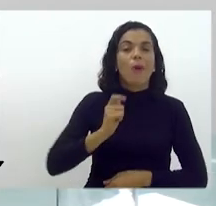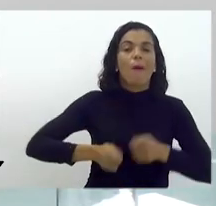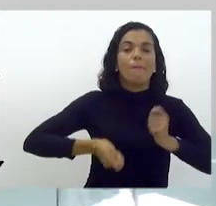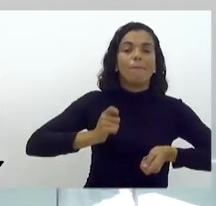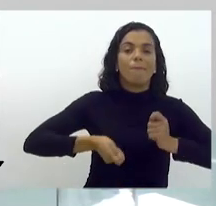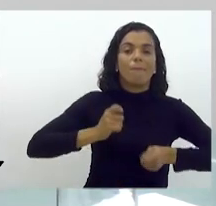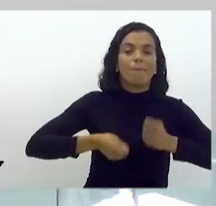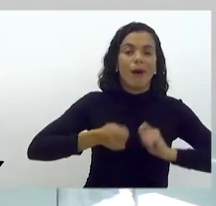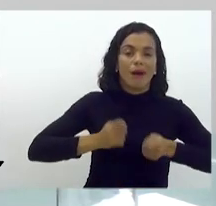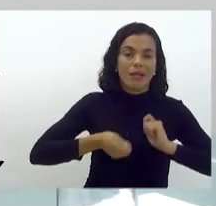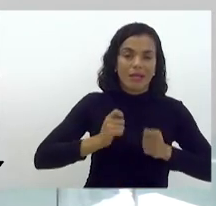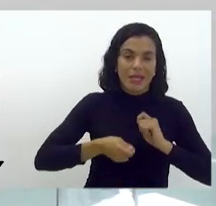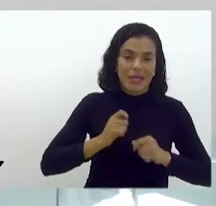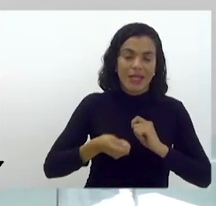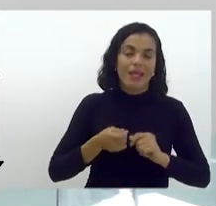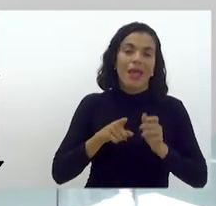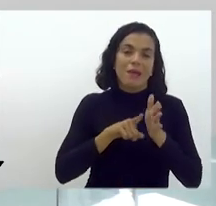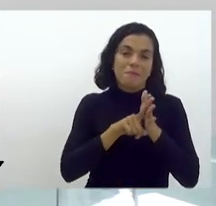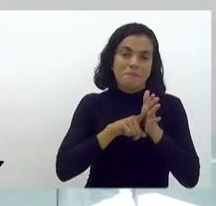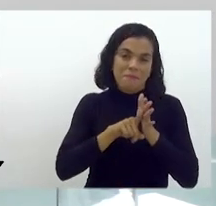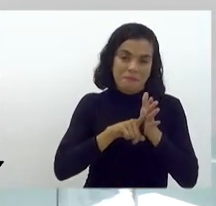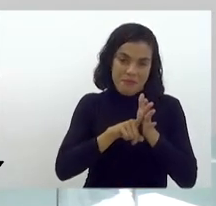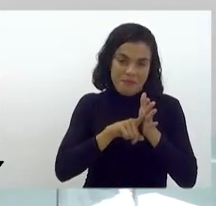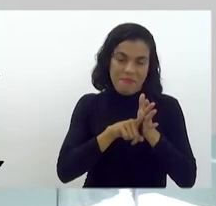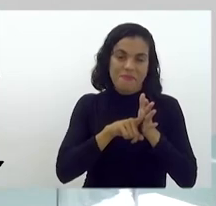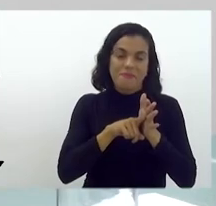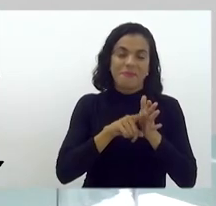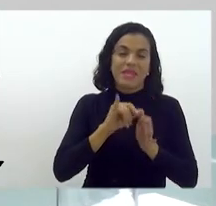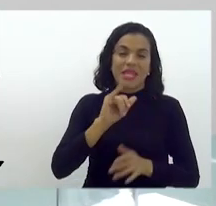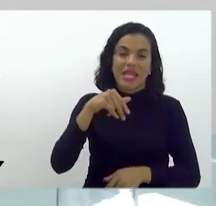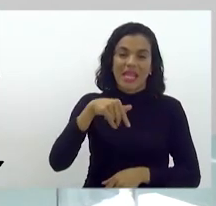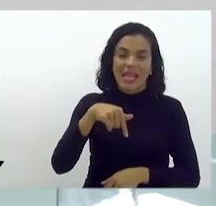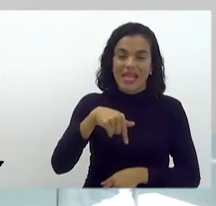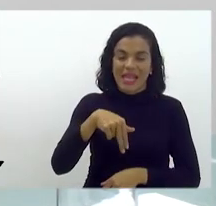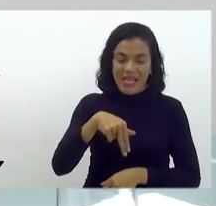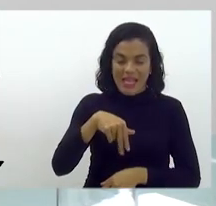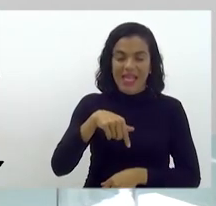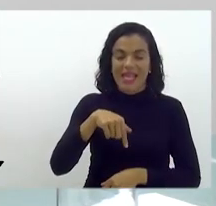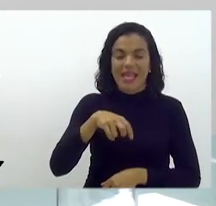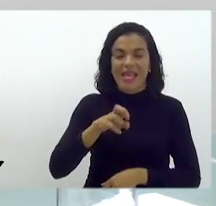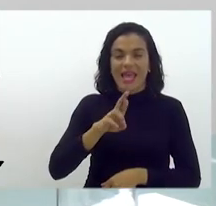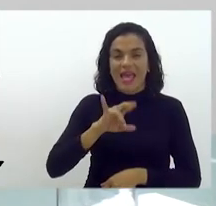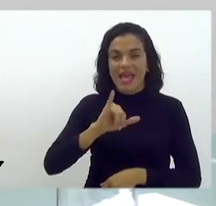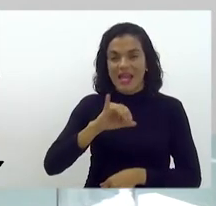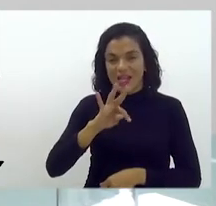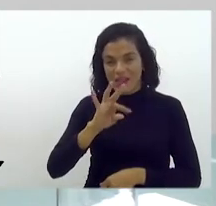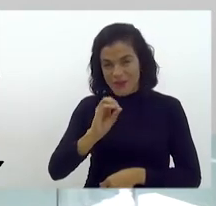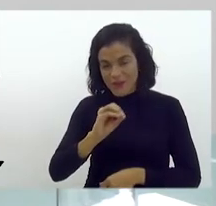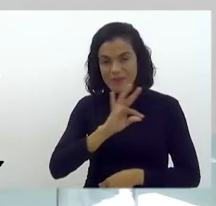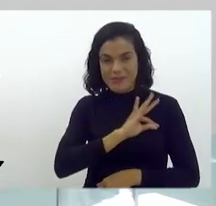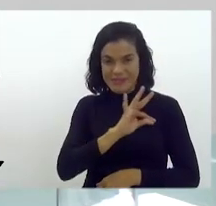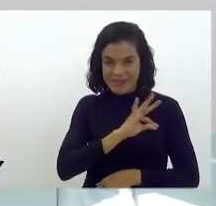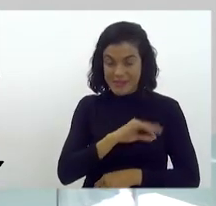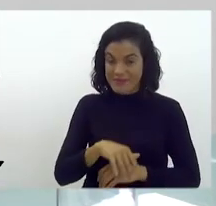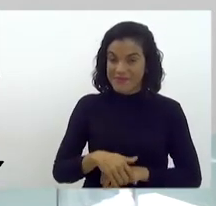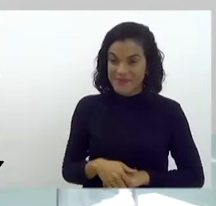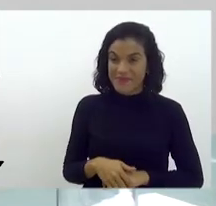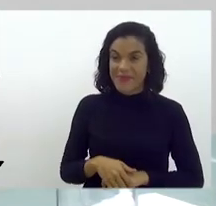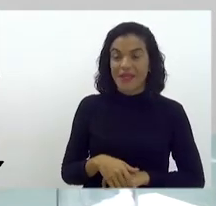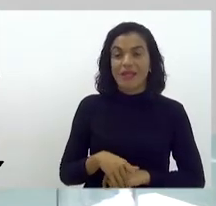chamada inquérito musical é pra gente designar uma pessoa e uma conversa com eles para a gente já o final